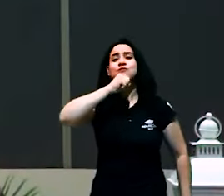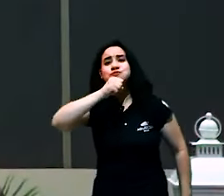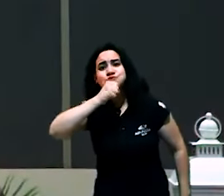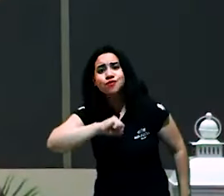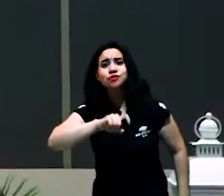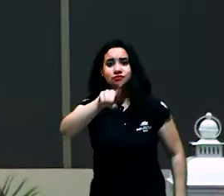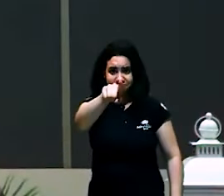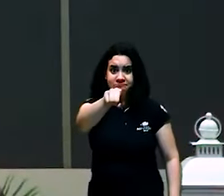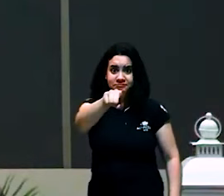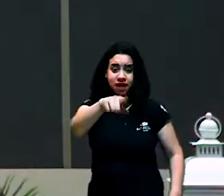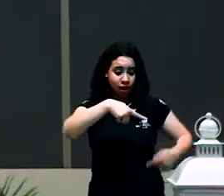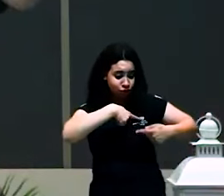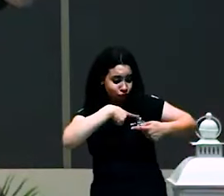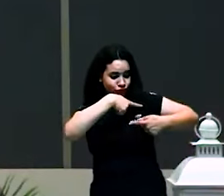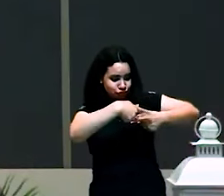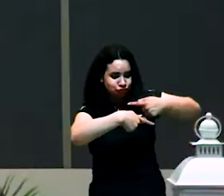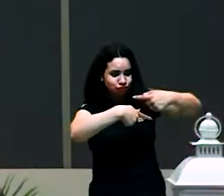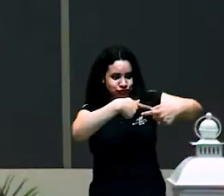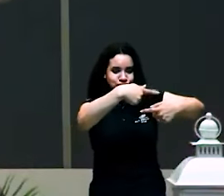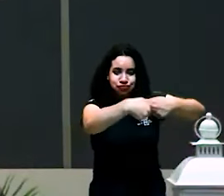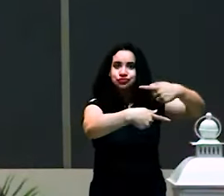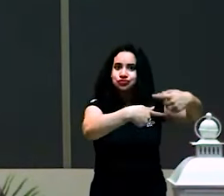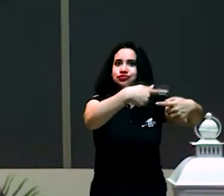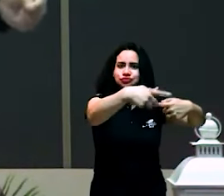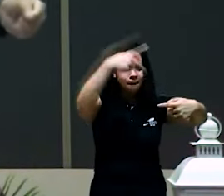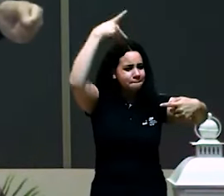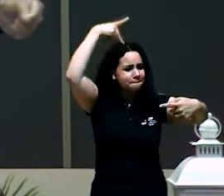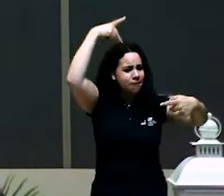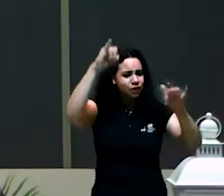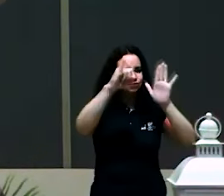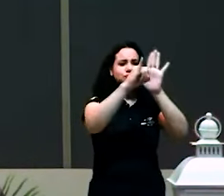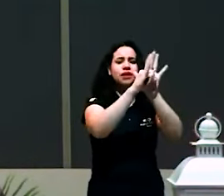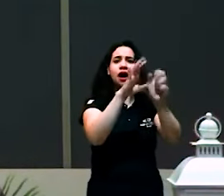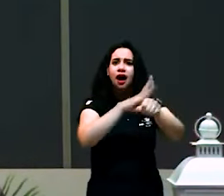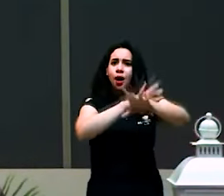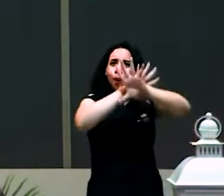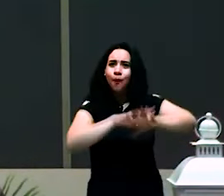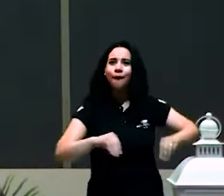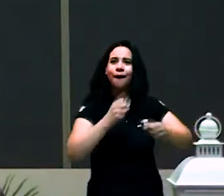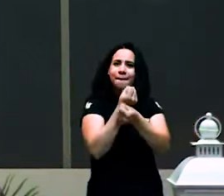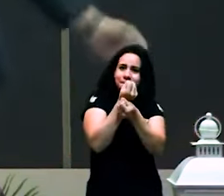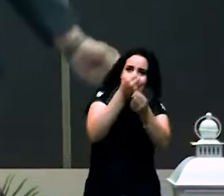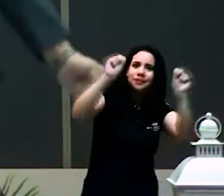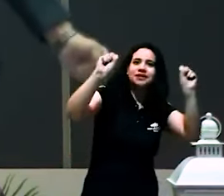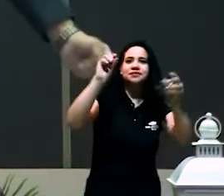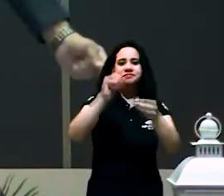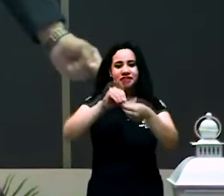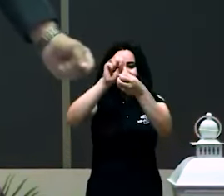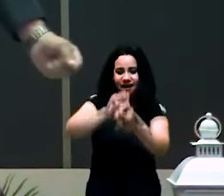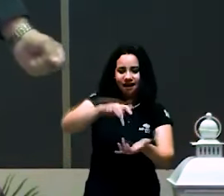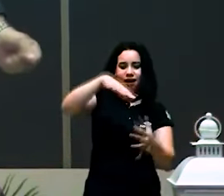Evangelho que pregaram. É um Evangelho de cura, de libertação, de milagre. É um Evangelho que expandiu pelo mundo